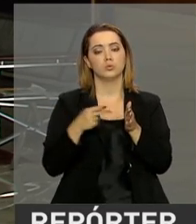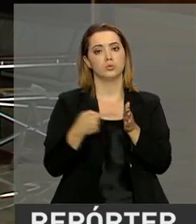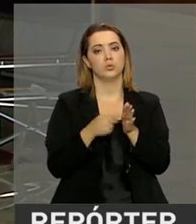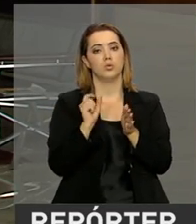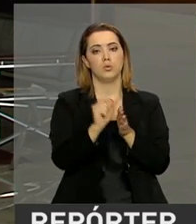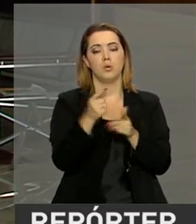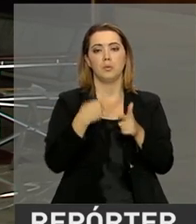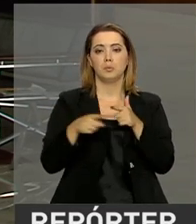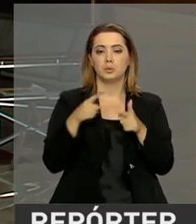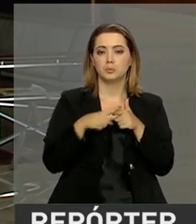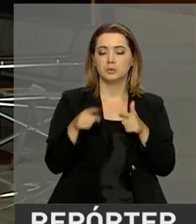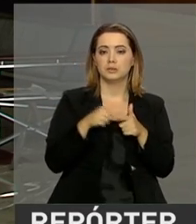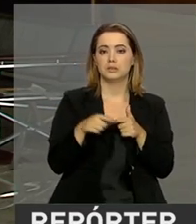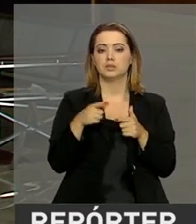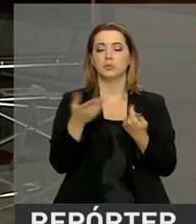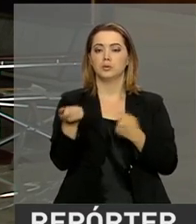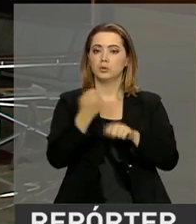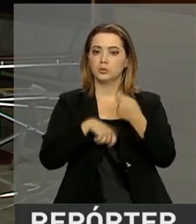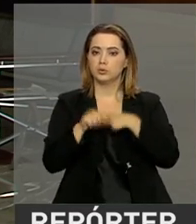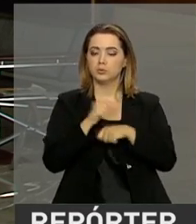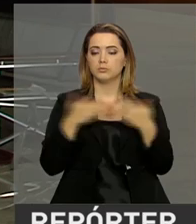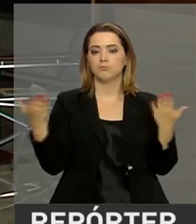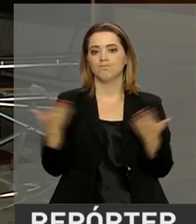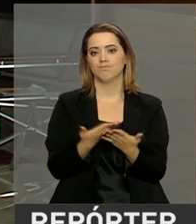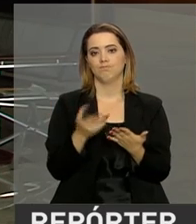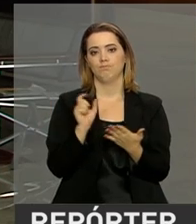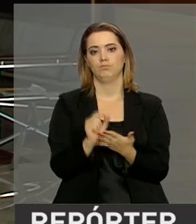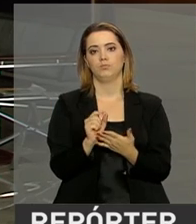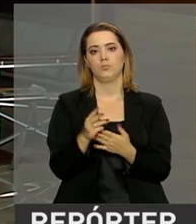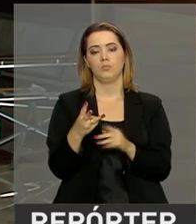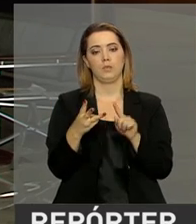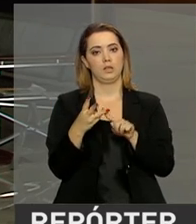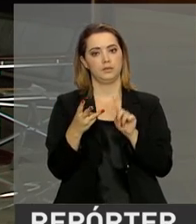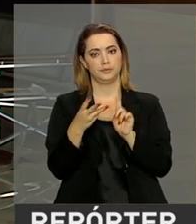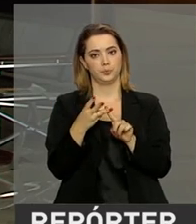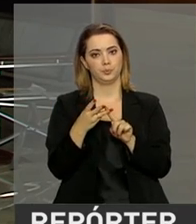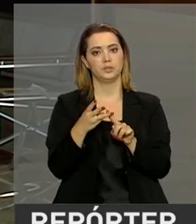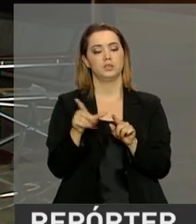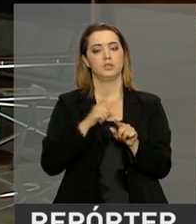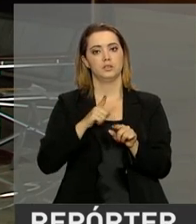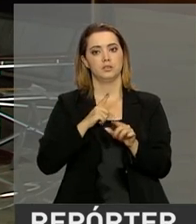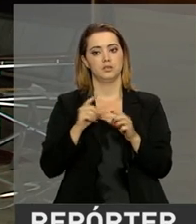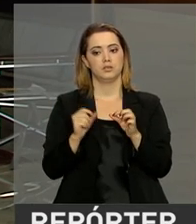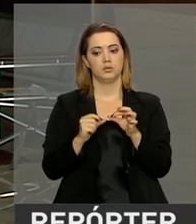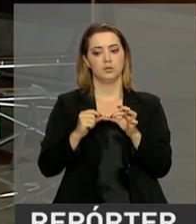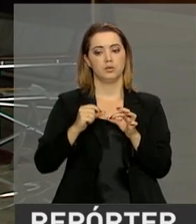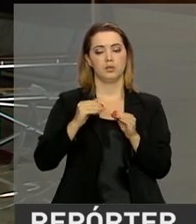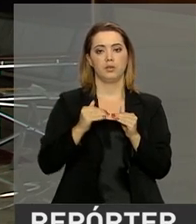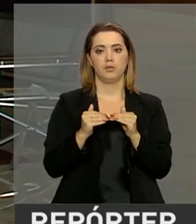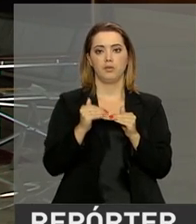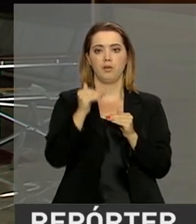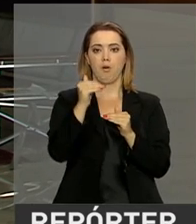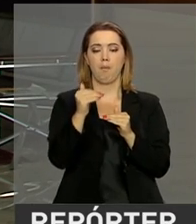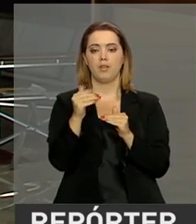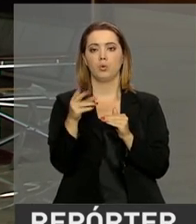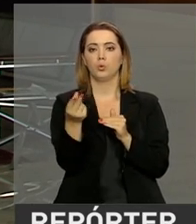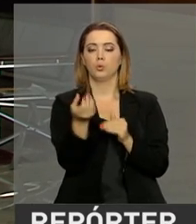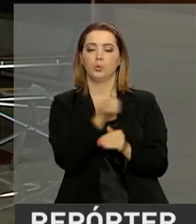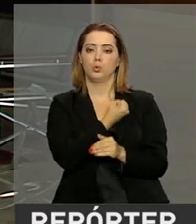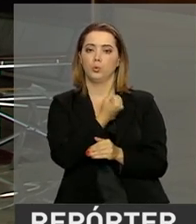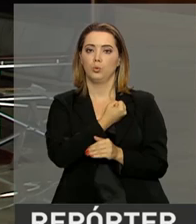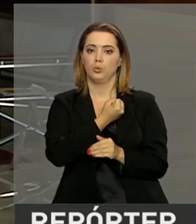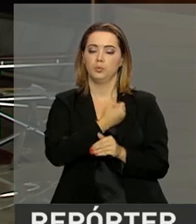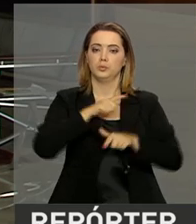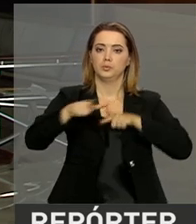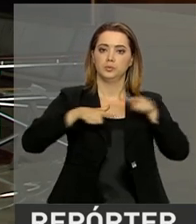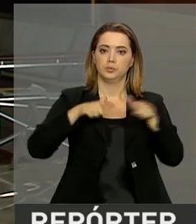crise econômica pela qual o país passa e está entre os três que registraram aumento de emprego em 2016 o brasil